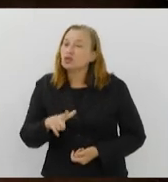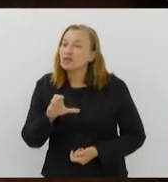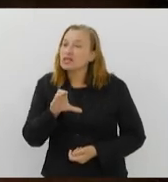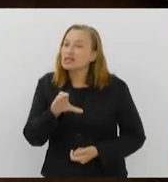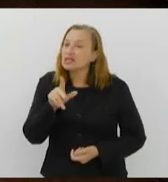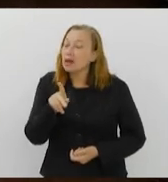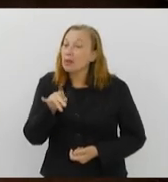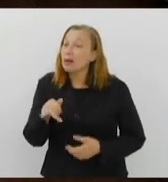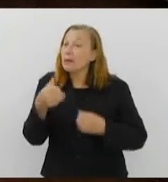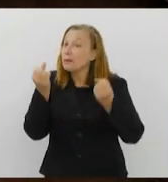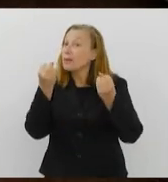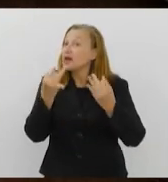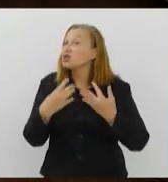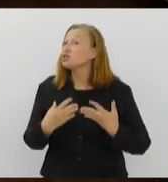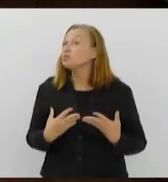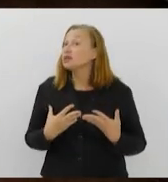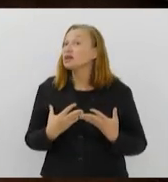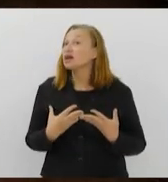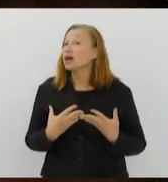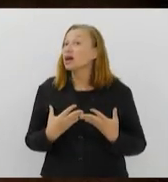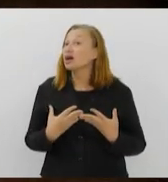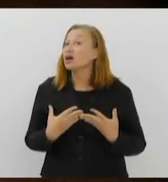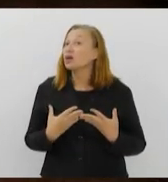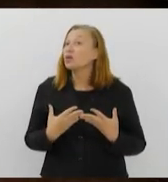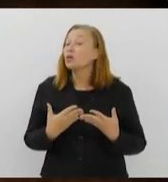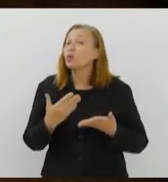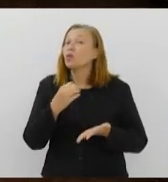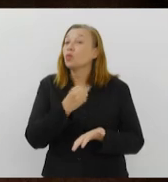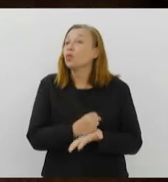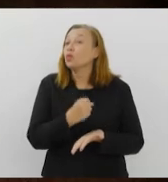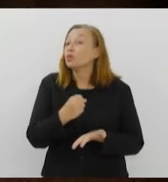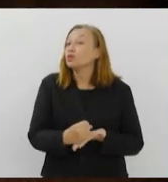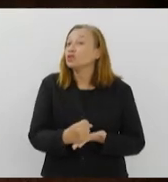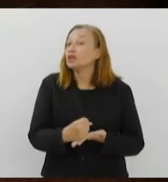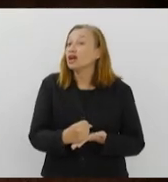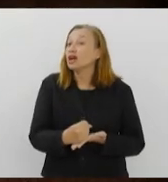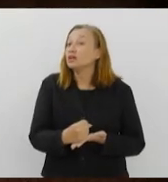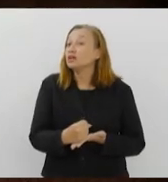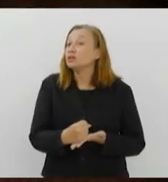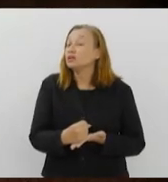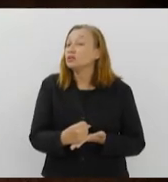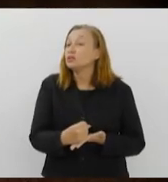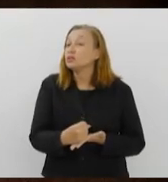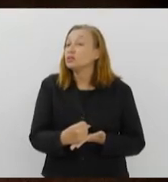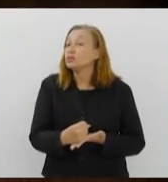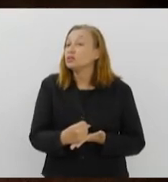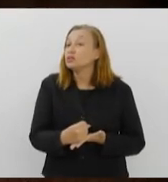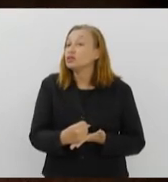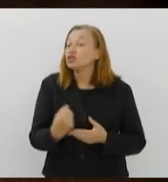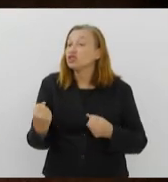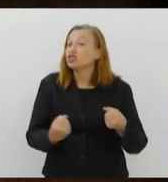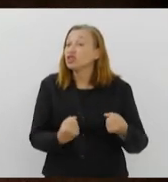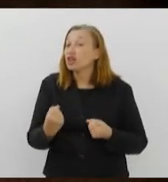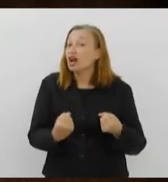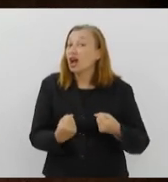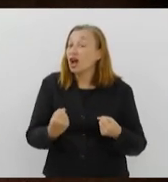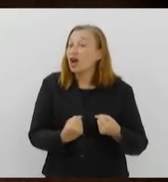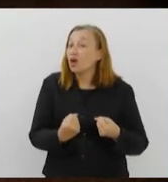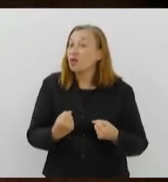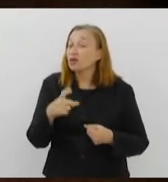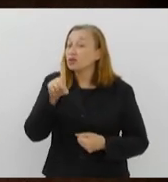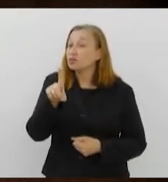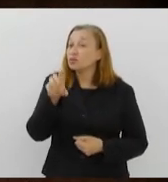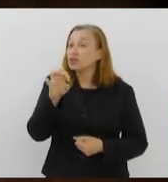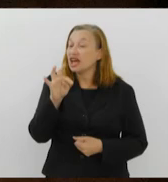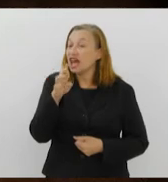para explicar, inclusive, o contrato de viaturas do DETRO com os valores superfaturados. Ou você tem